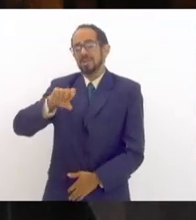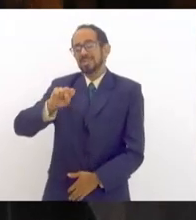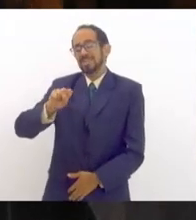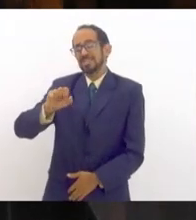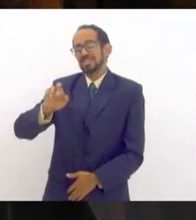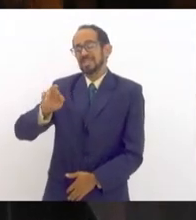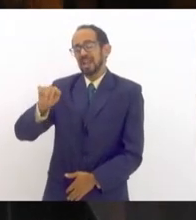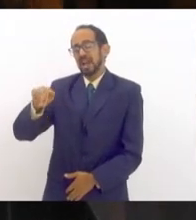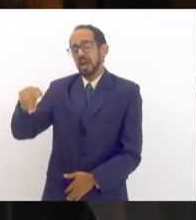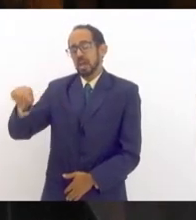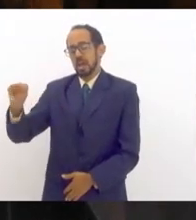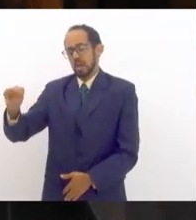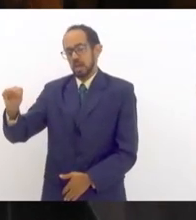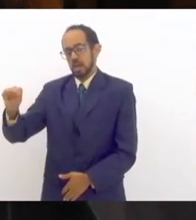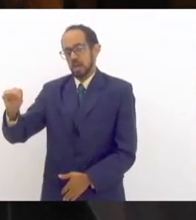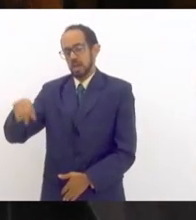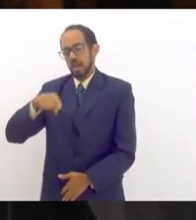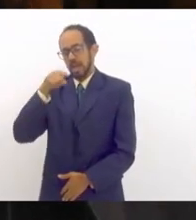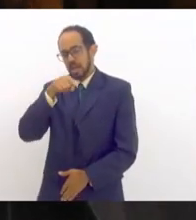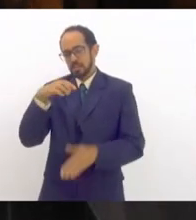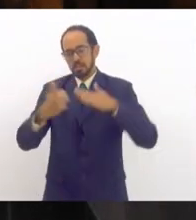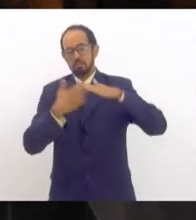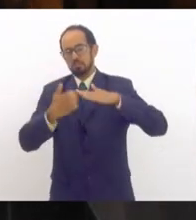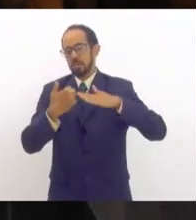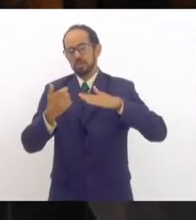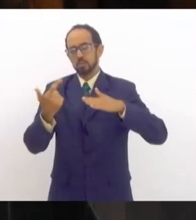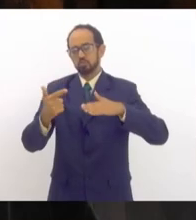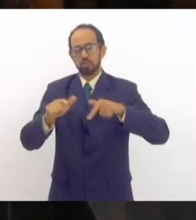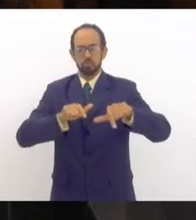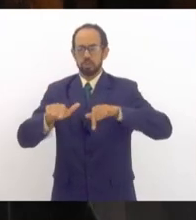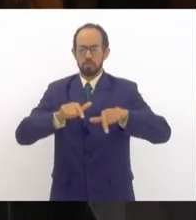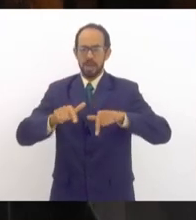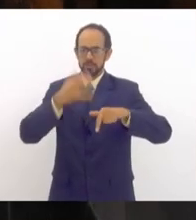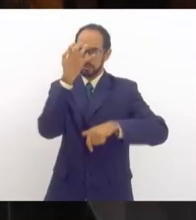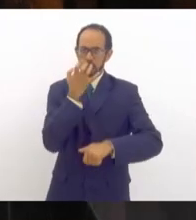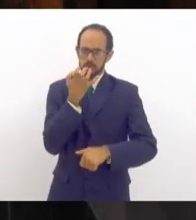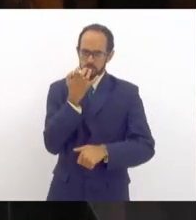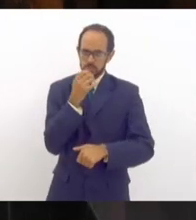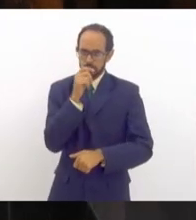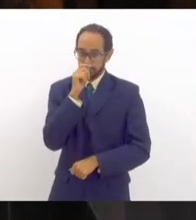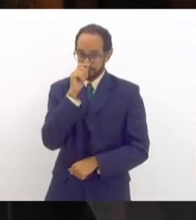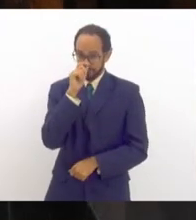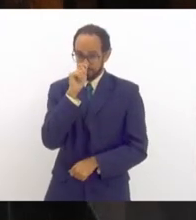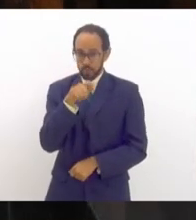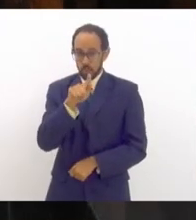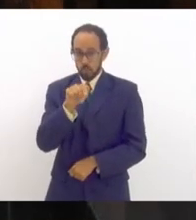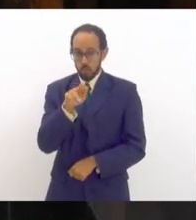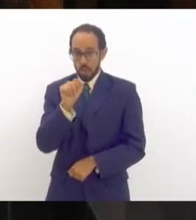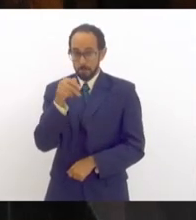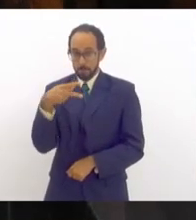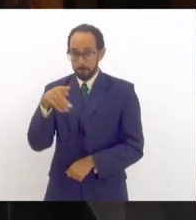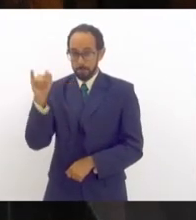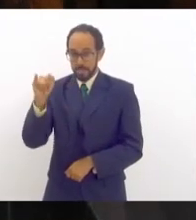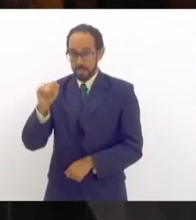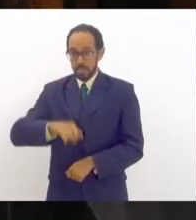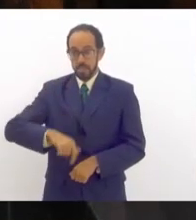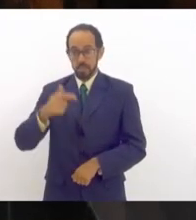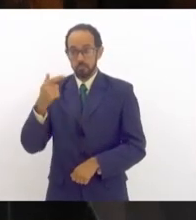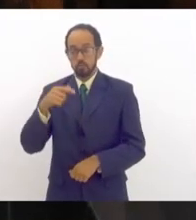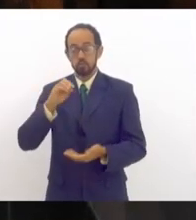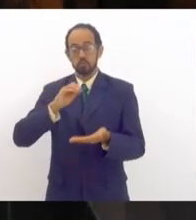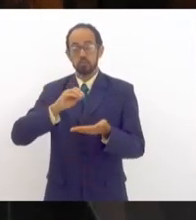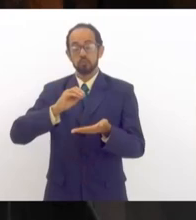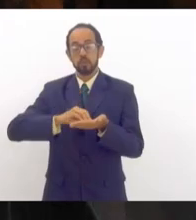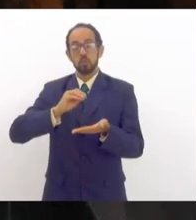essa empresa está prestando um de serviço o município de Guapimirim chegou ao hospital ficar 48 horas sem luz